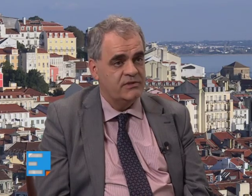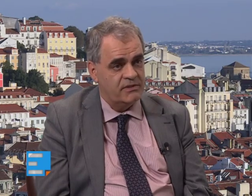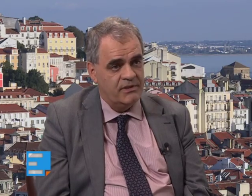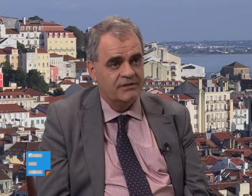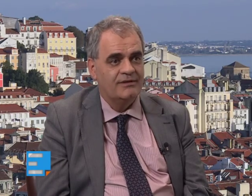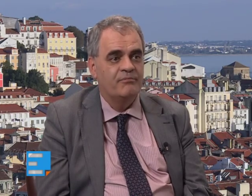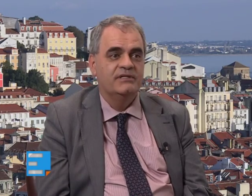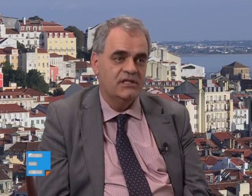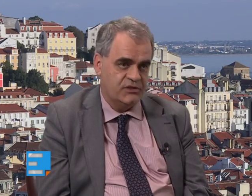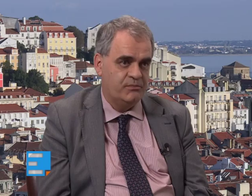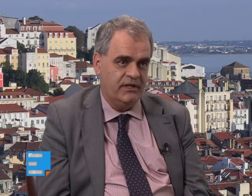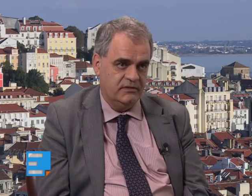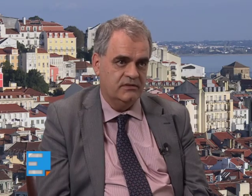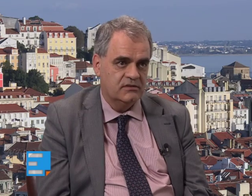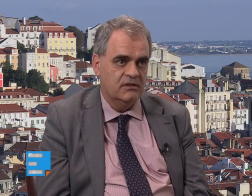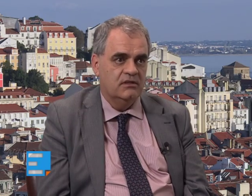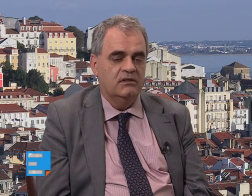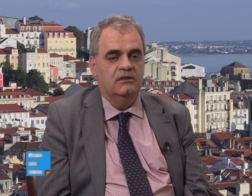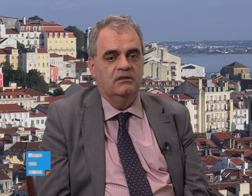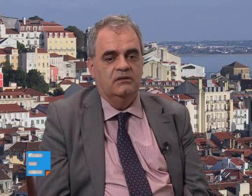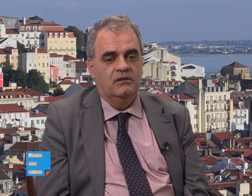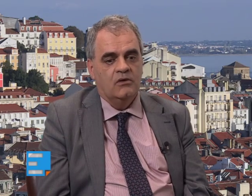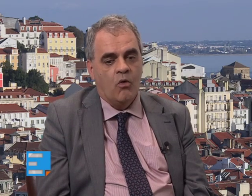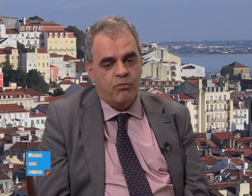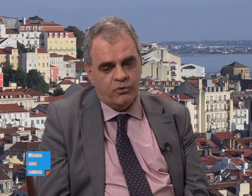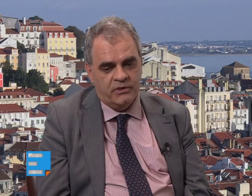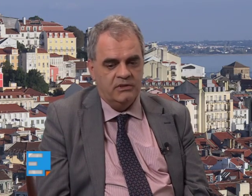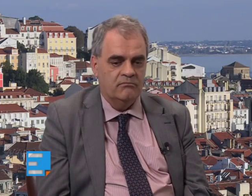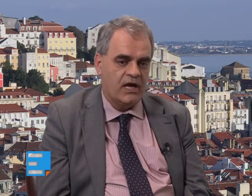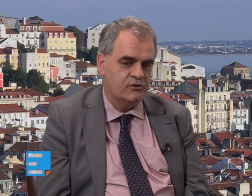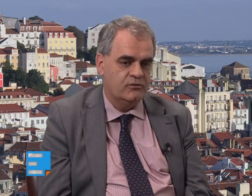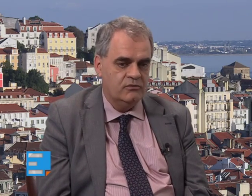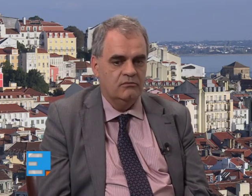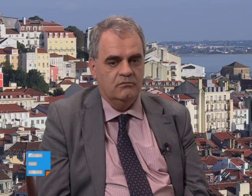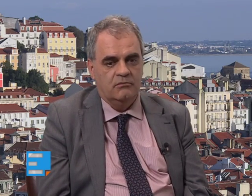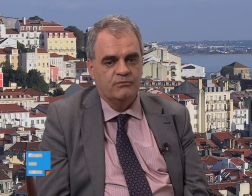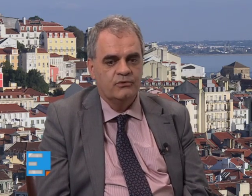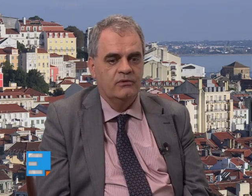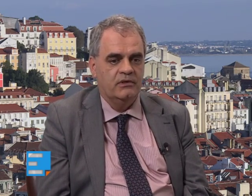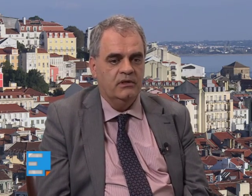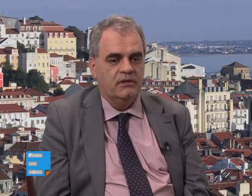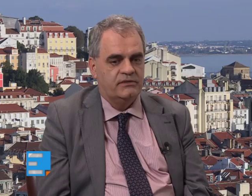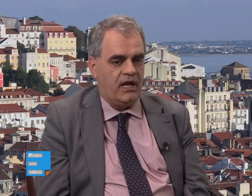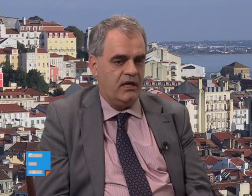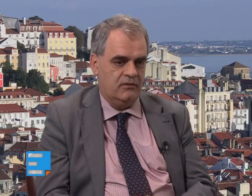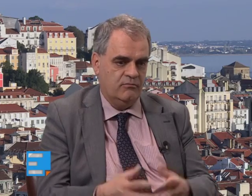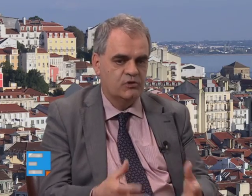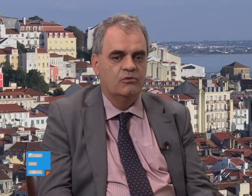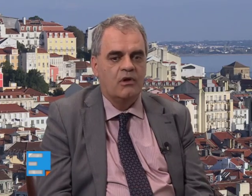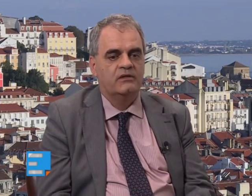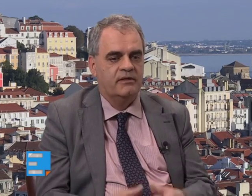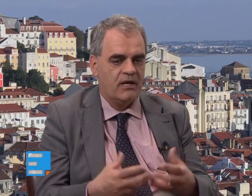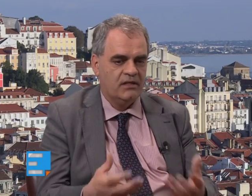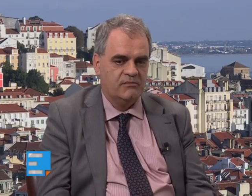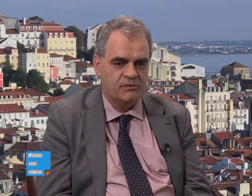é precisamente a partilha de experiências. Ou porque mais do que uma pessoa está no